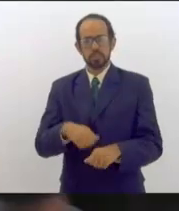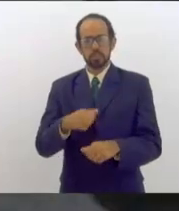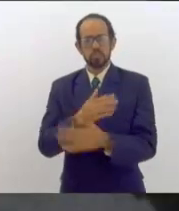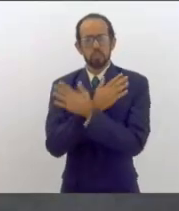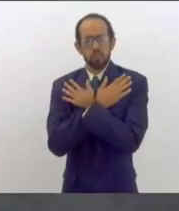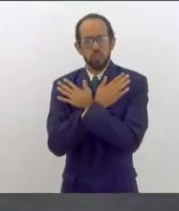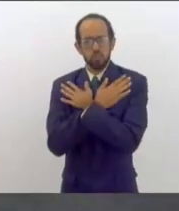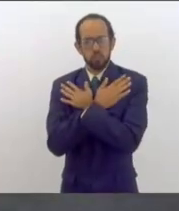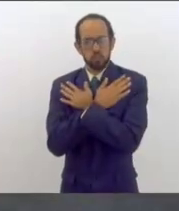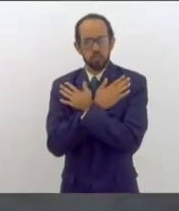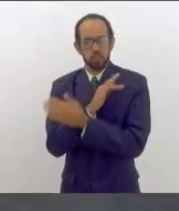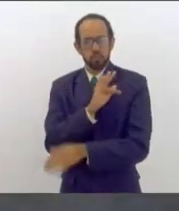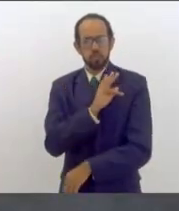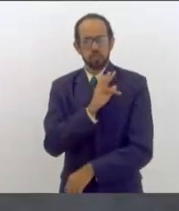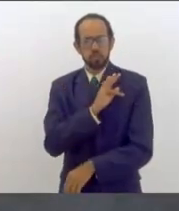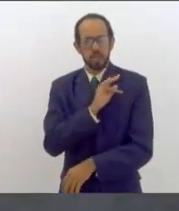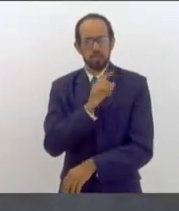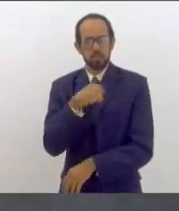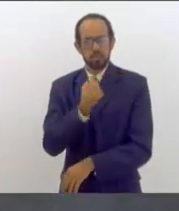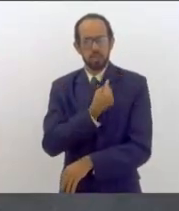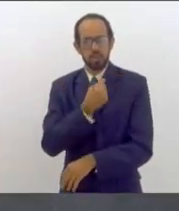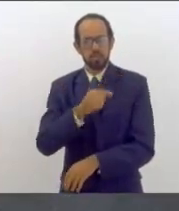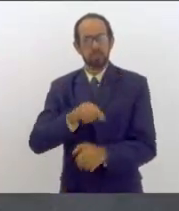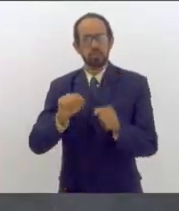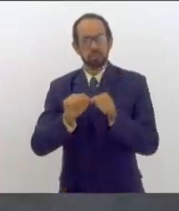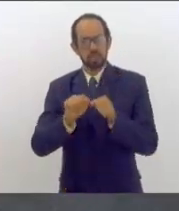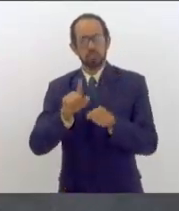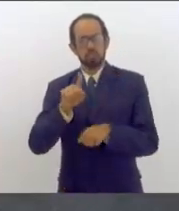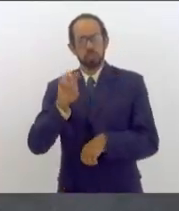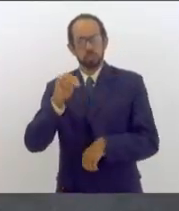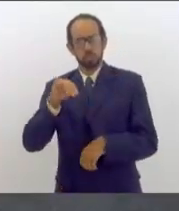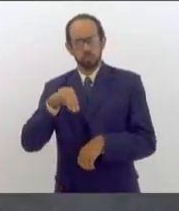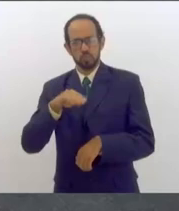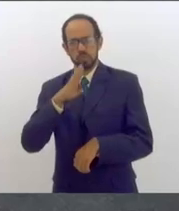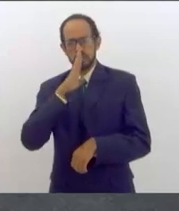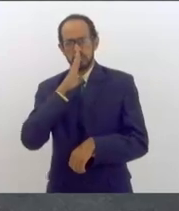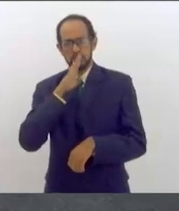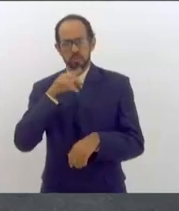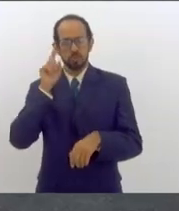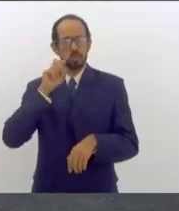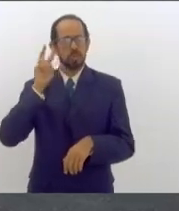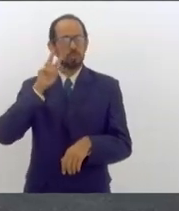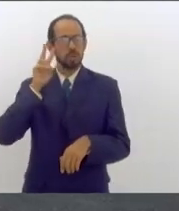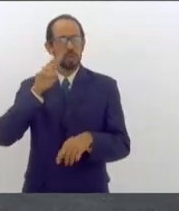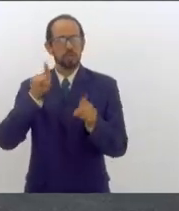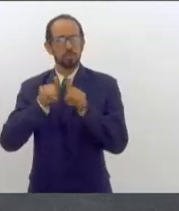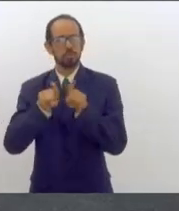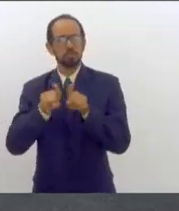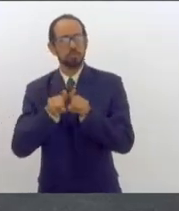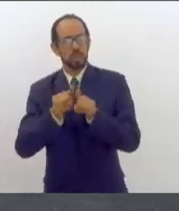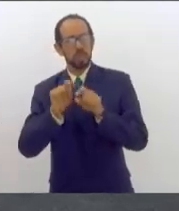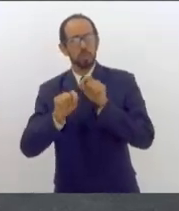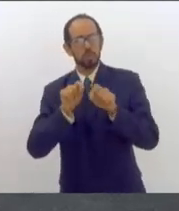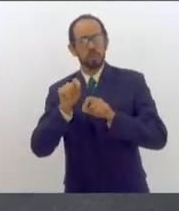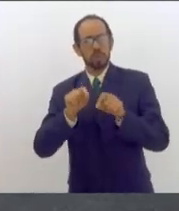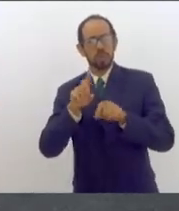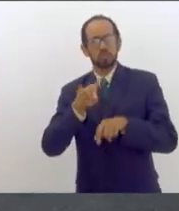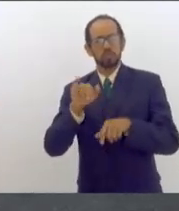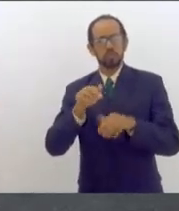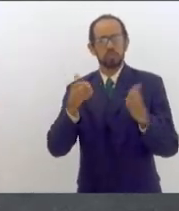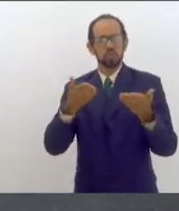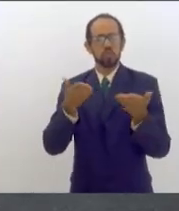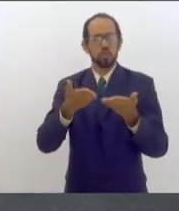pelos quais a gente acabou de fazer um minuto de silêncio e lembrando senhora presidente que hoje no dia de hoje